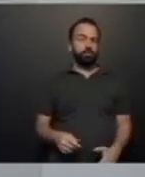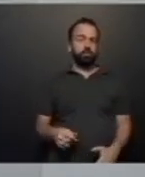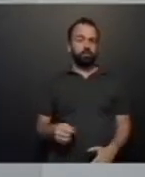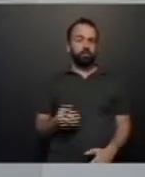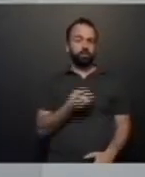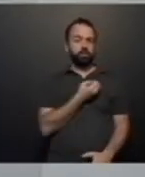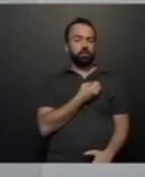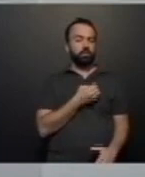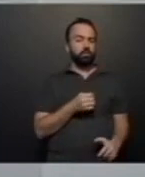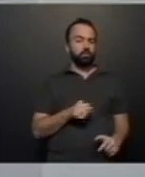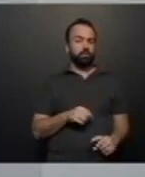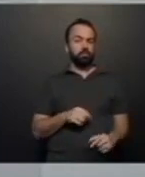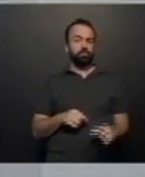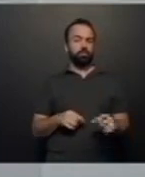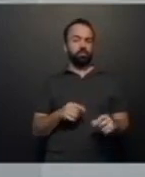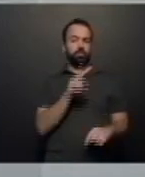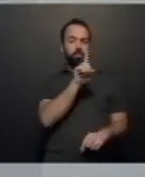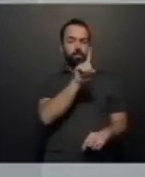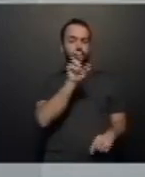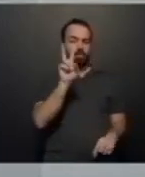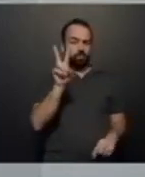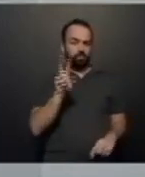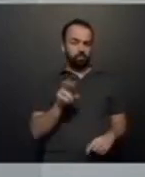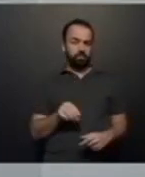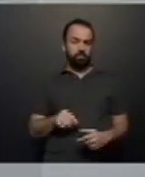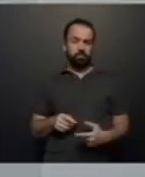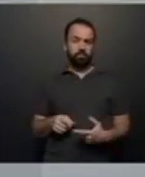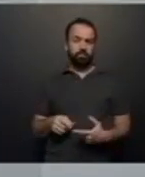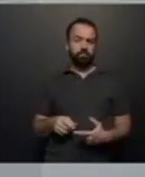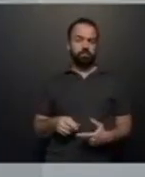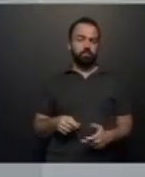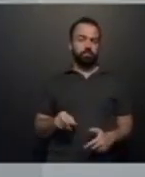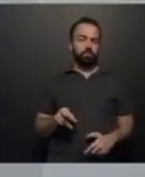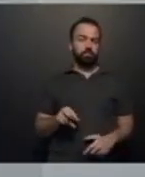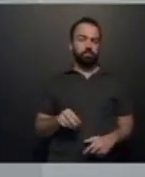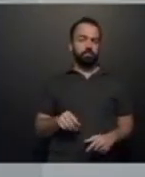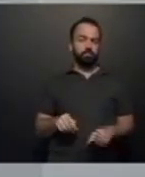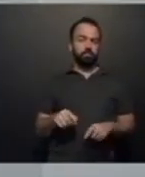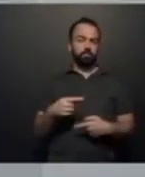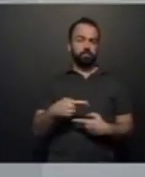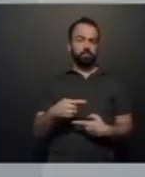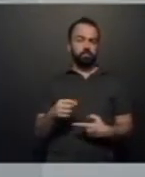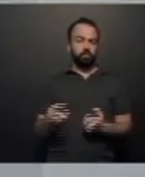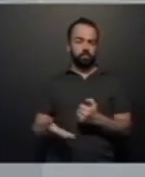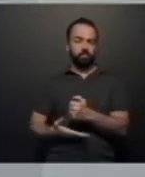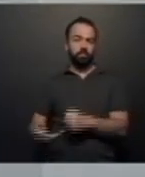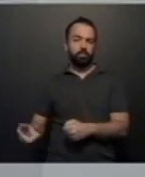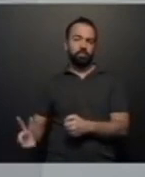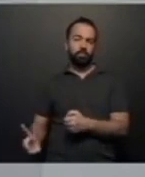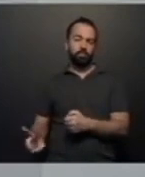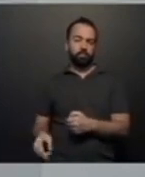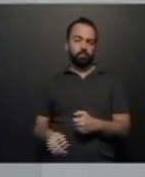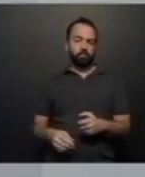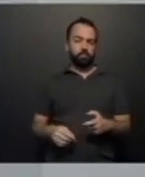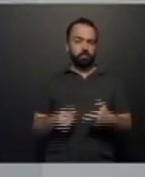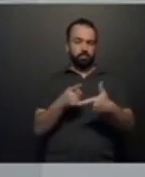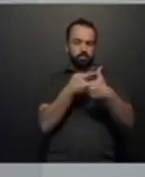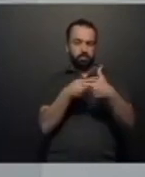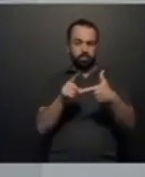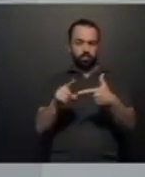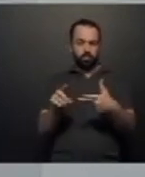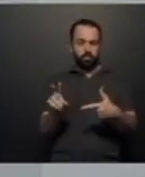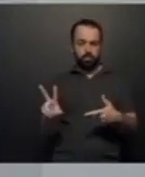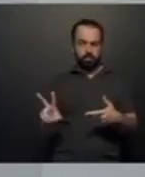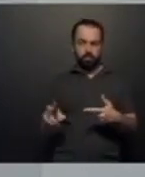o 12. Que número que seria o 12 na base binária? Eu vou dividir ele por 2, vai